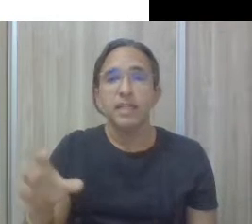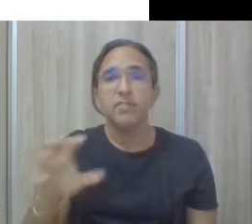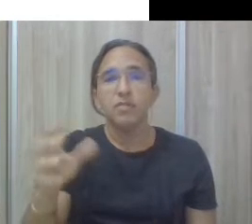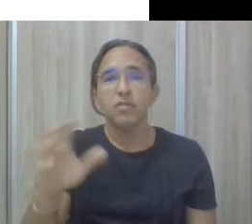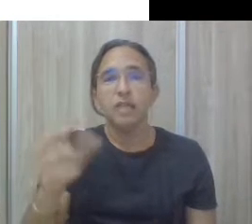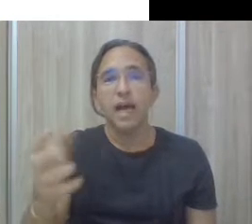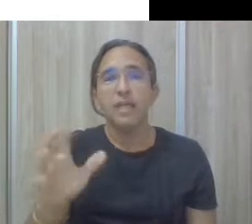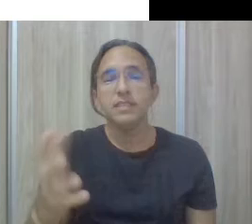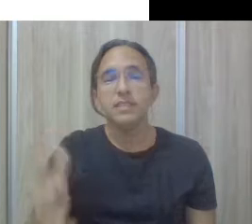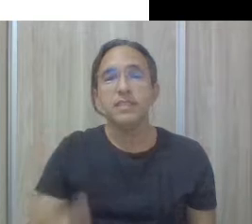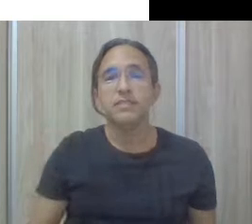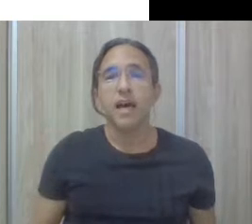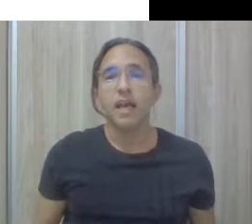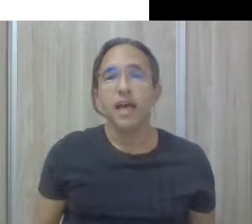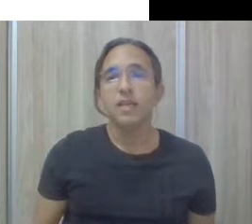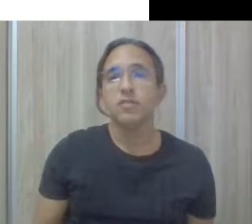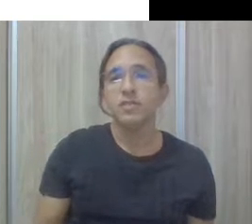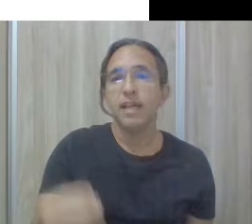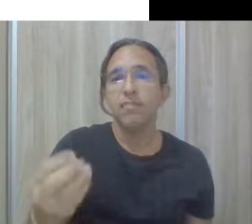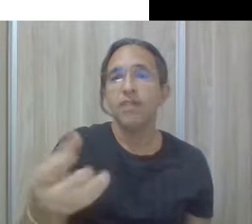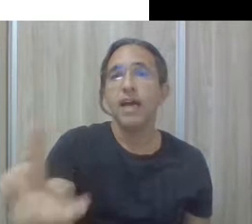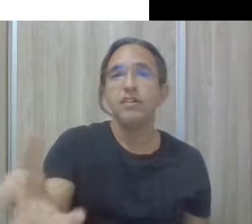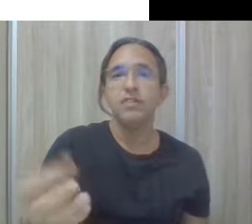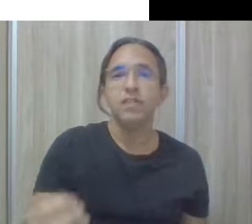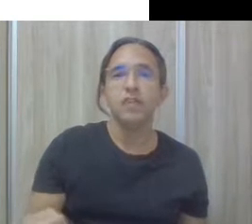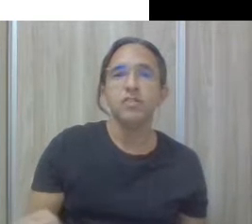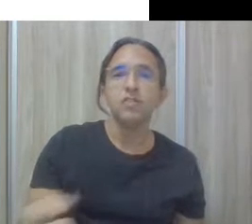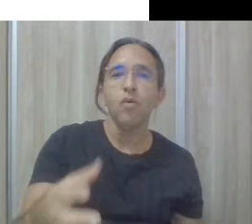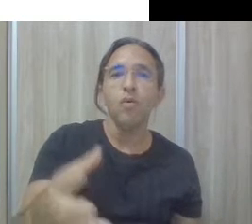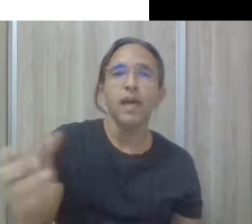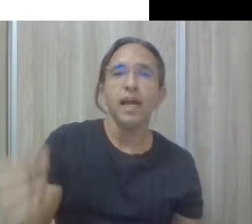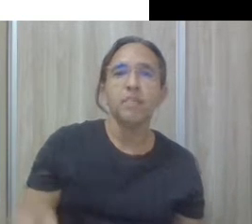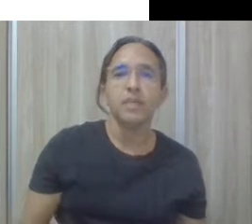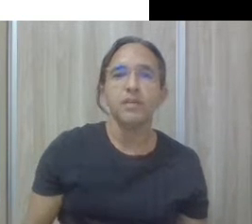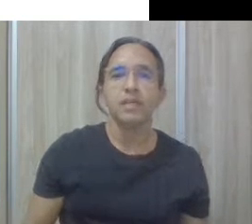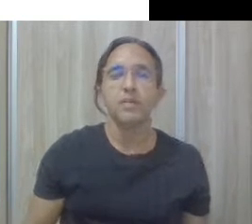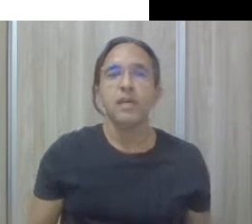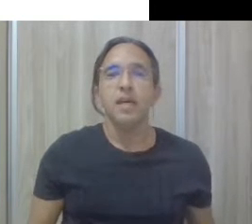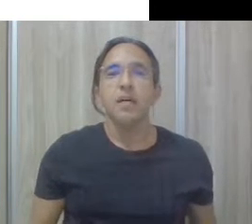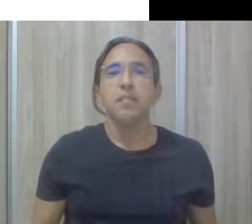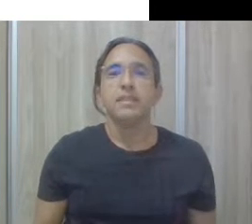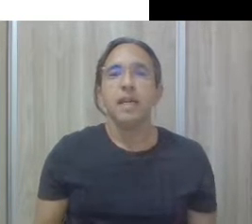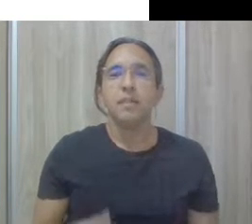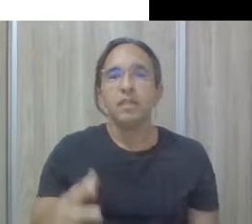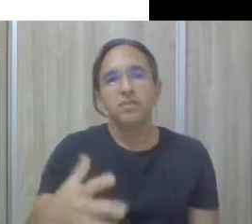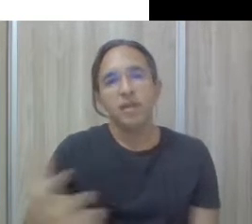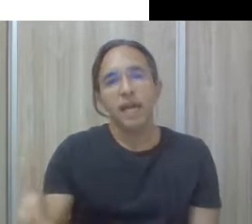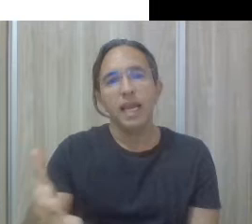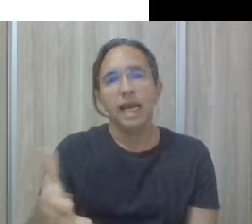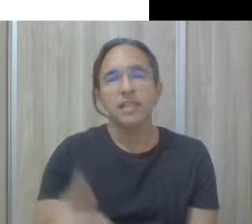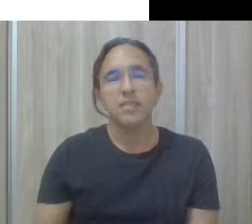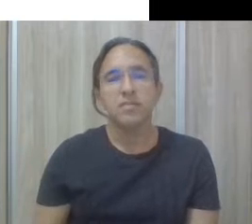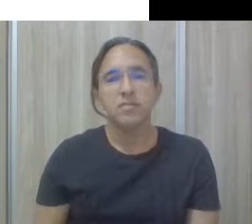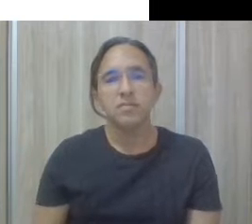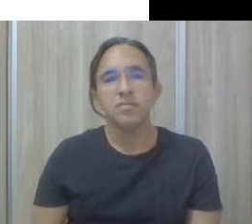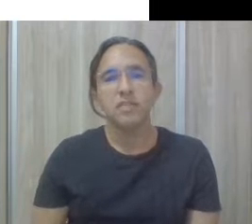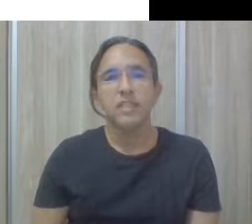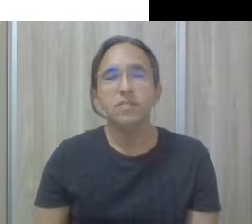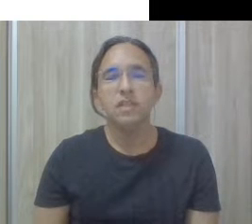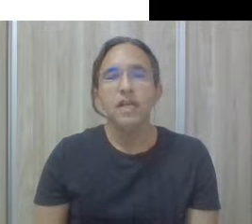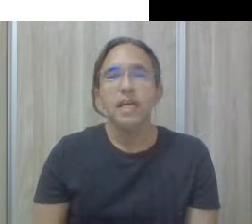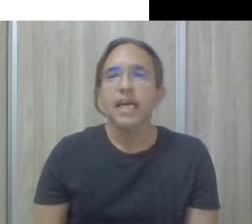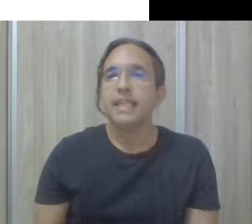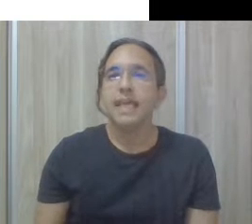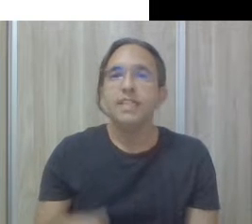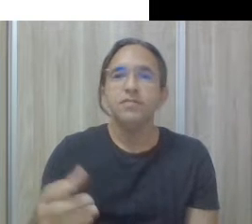que ela tem dificuldade em falar, inclusive ela fala no finalzinho um oi lá, por exemplo. Mas ela mesma relata no